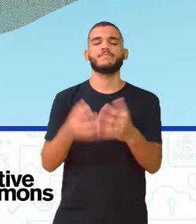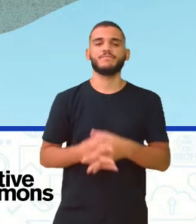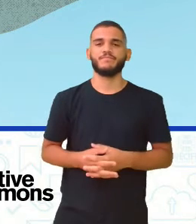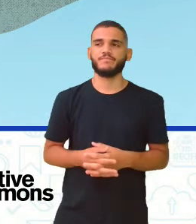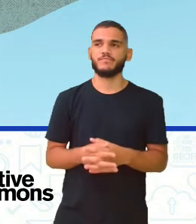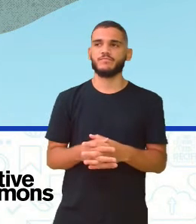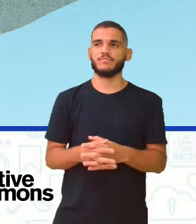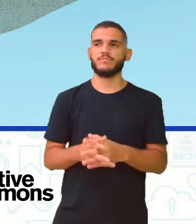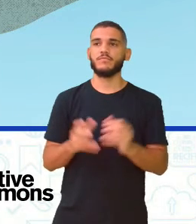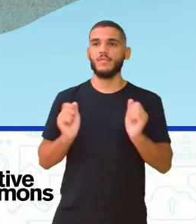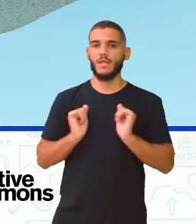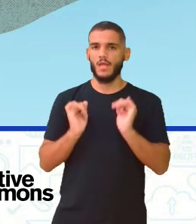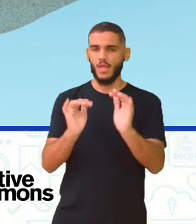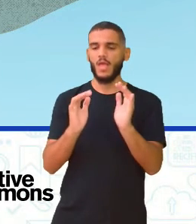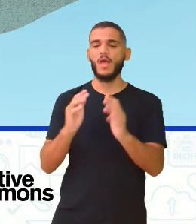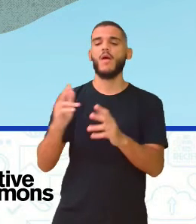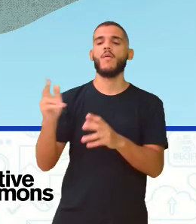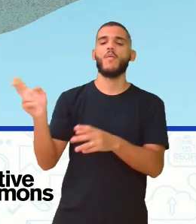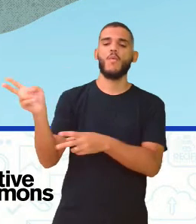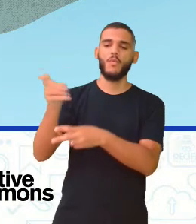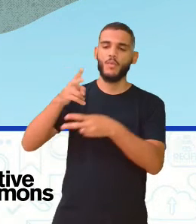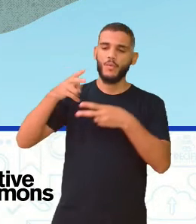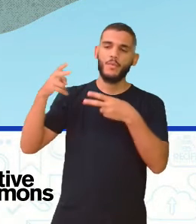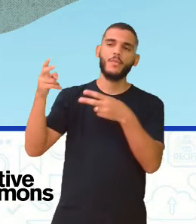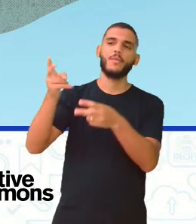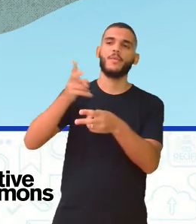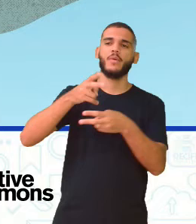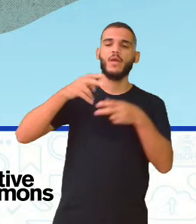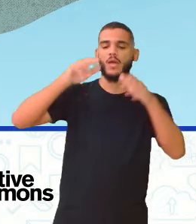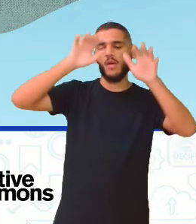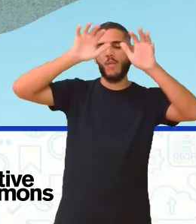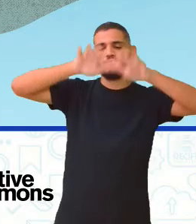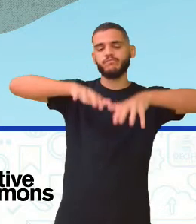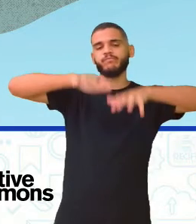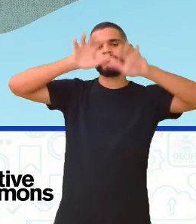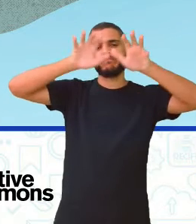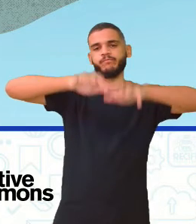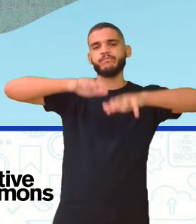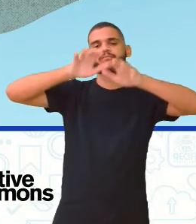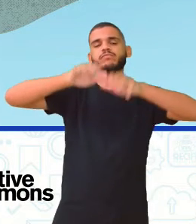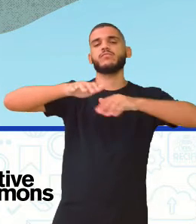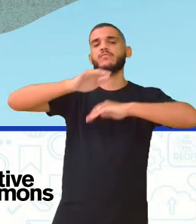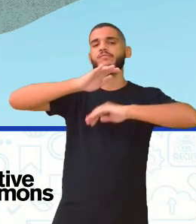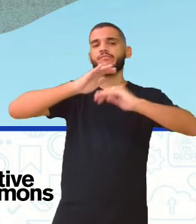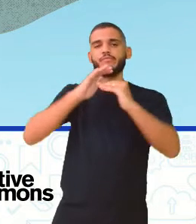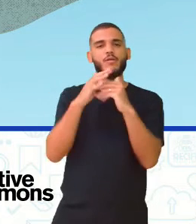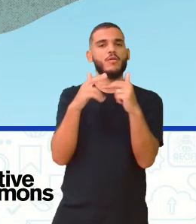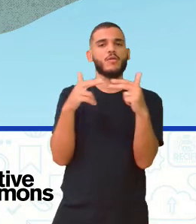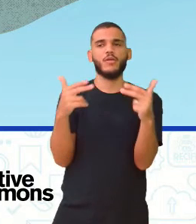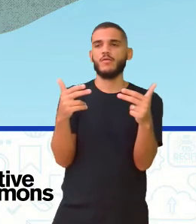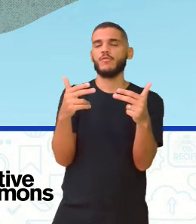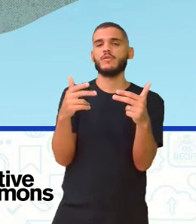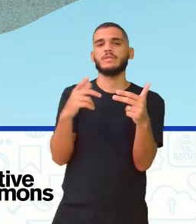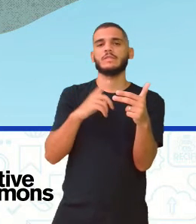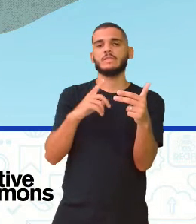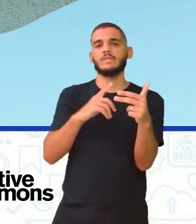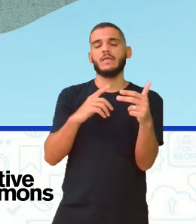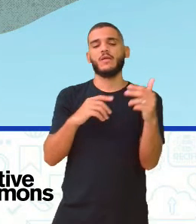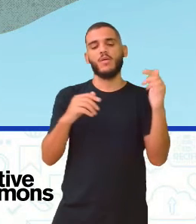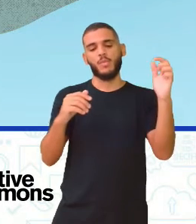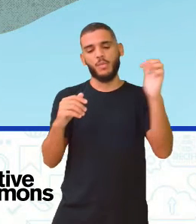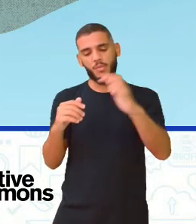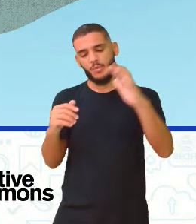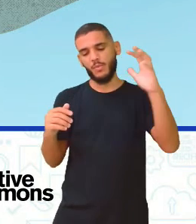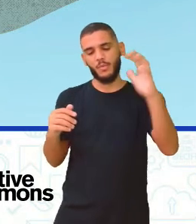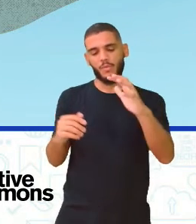a ação de vento, das chuvas, tudo isso batendo naquele relevo, né? E vai